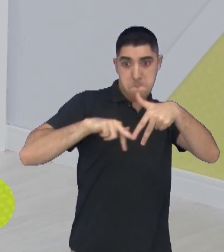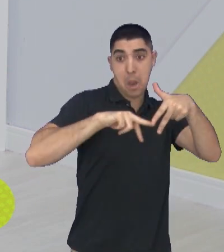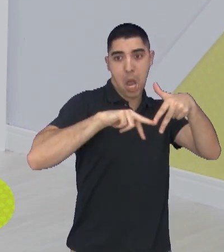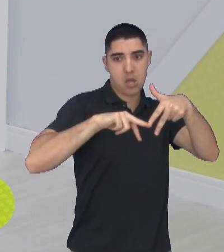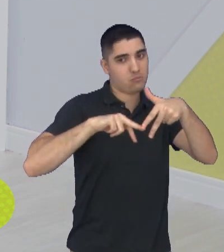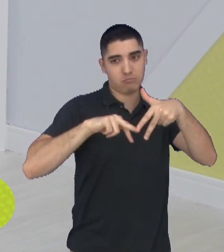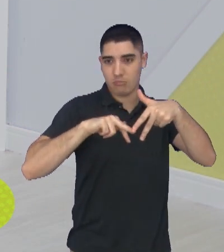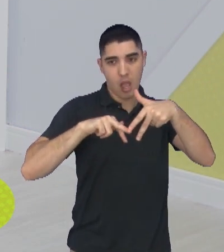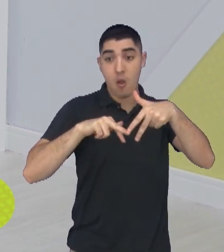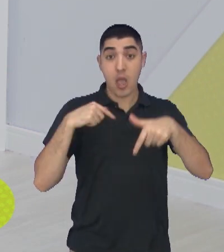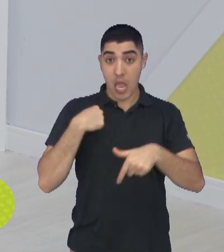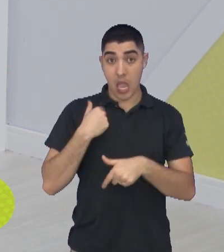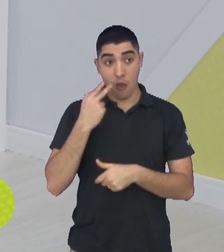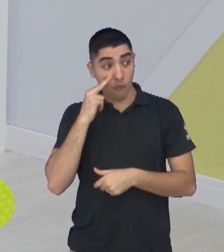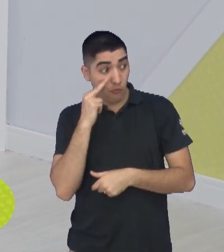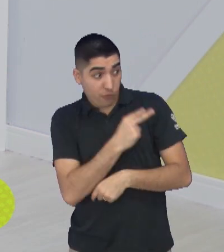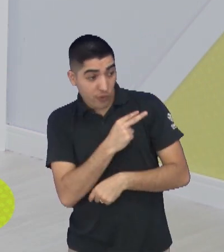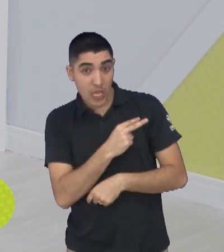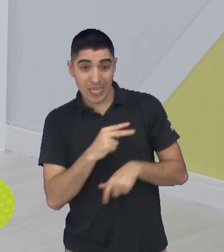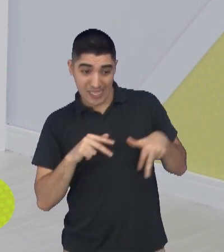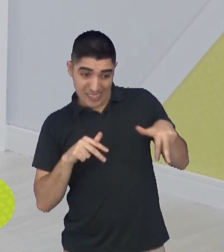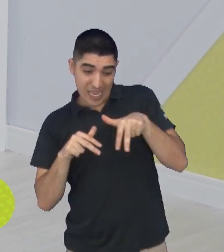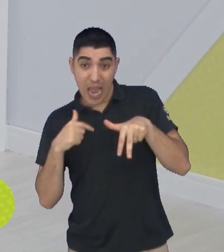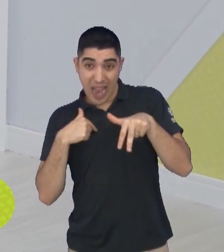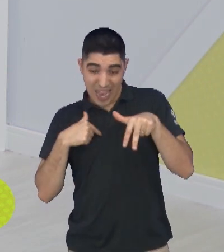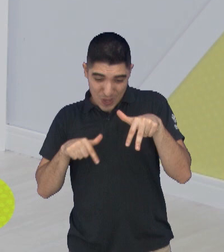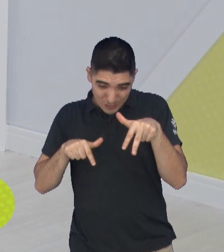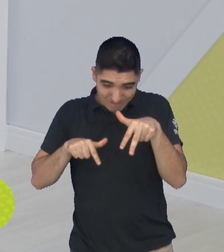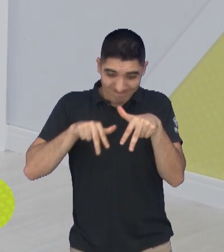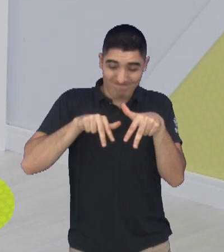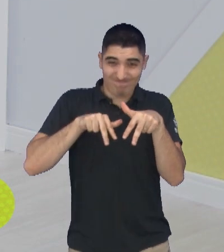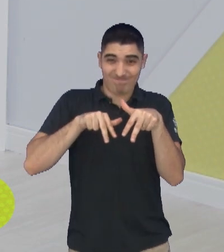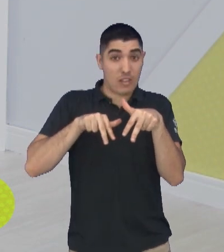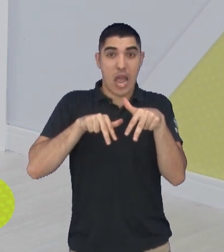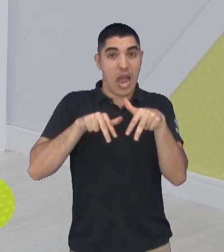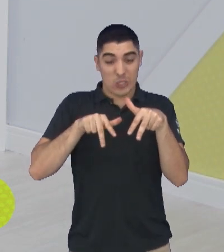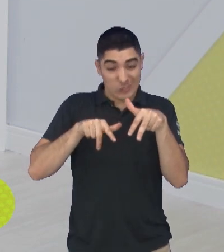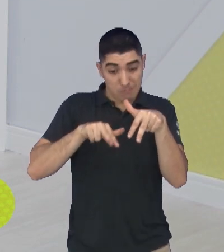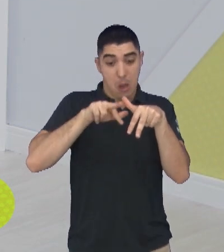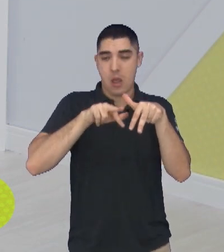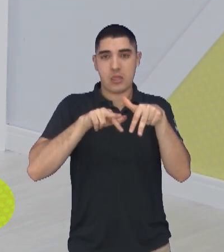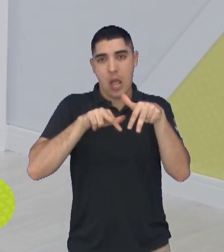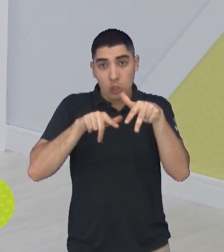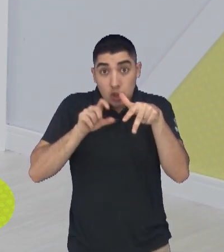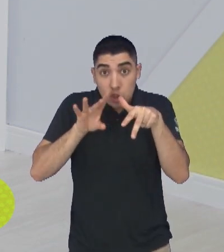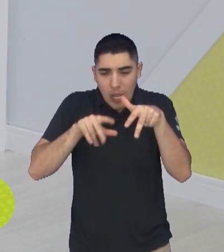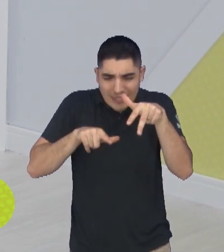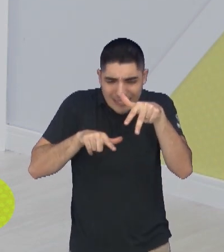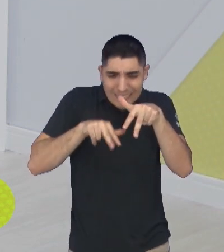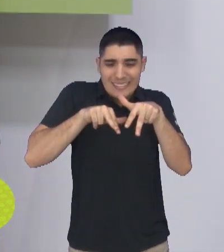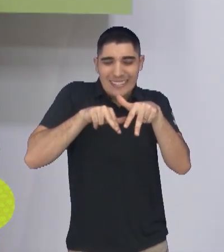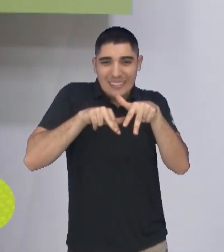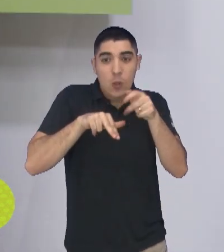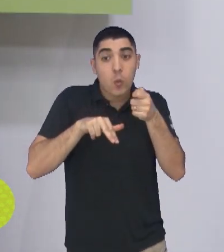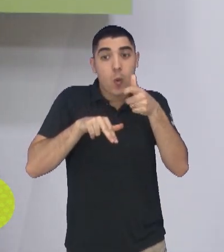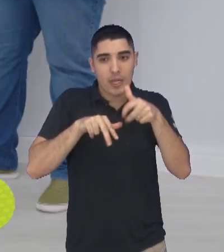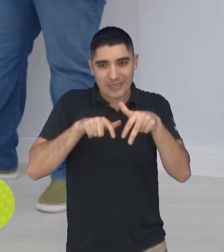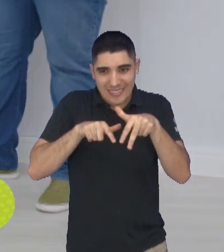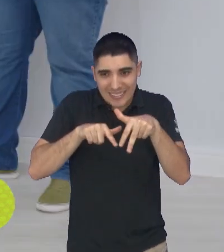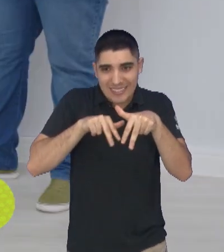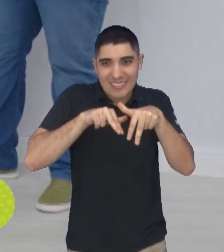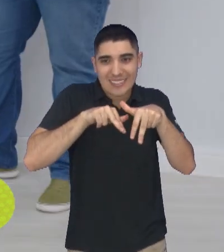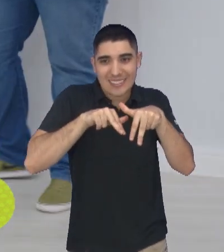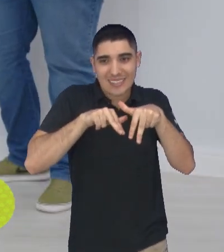movimento, ele viu o jogador do Thiago Christian chegando e ele foi dar o bicão e ele falou que não esticou totalmente a perna como ele gostaria. Ele tira um pouco o pé,